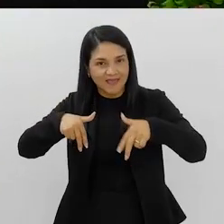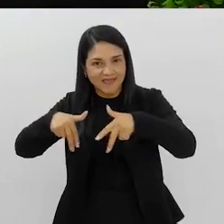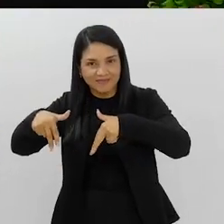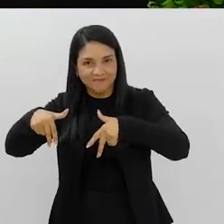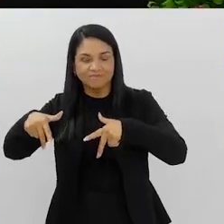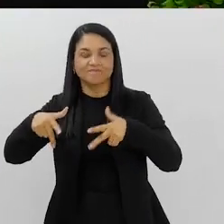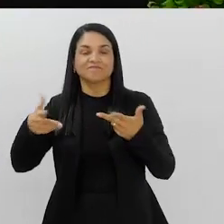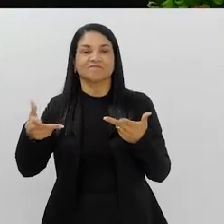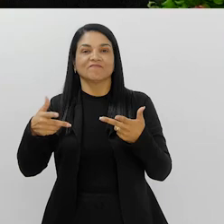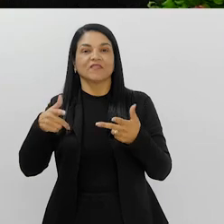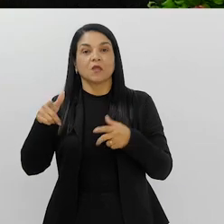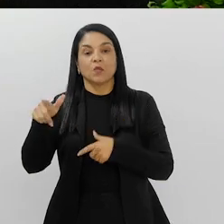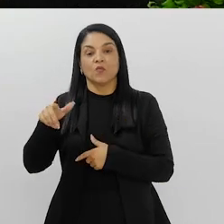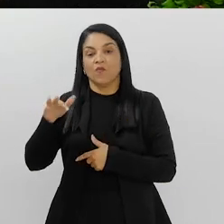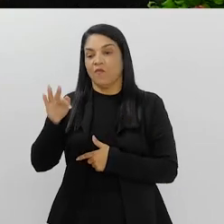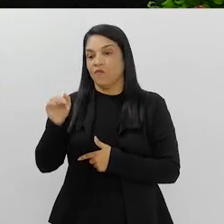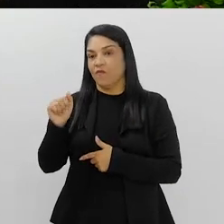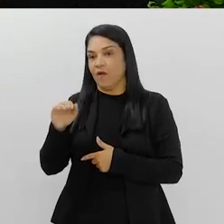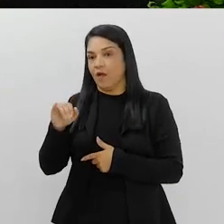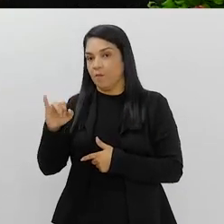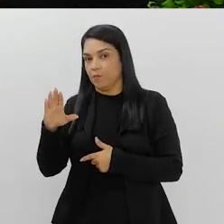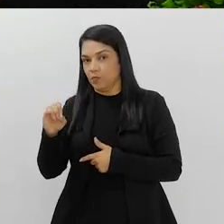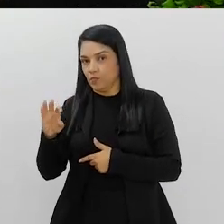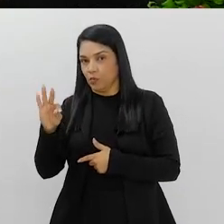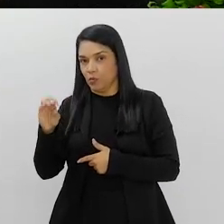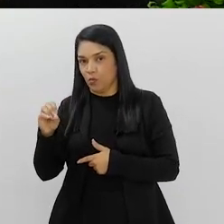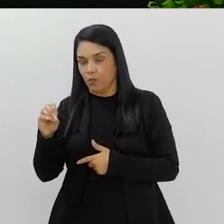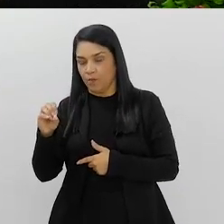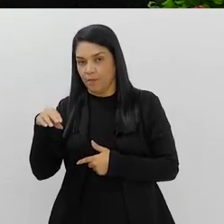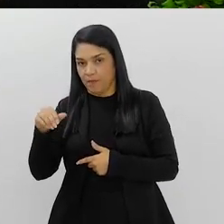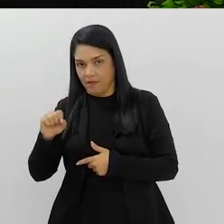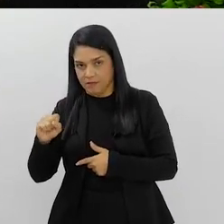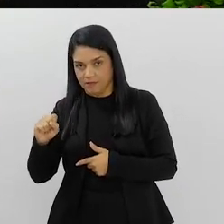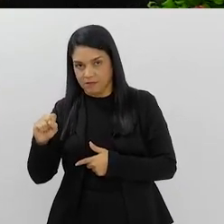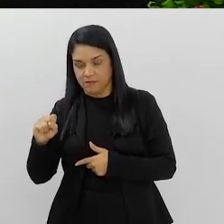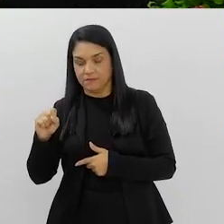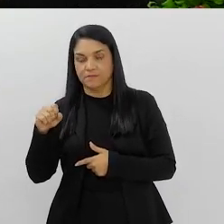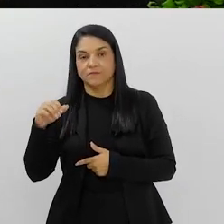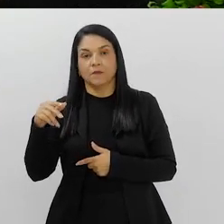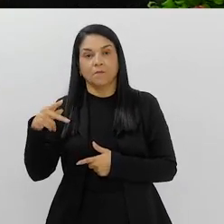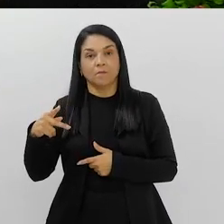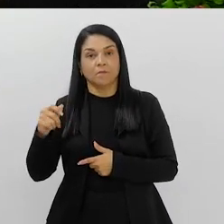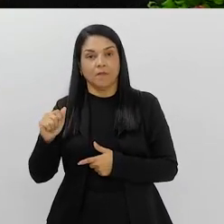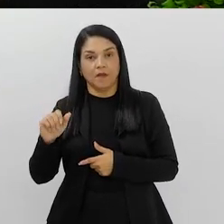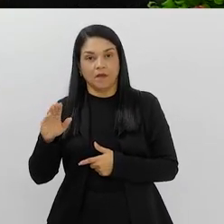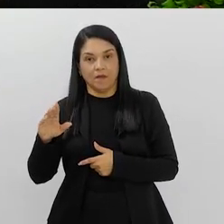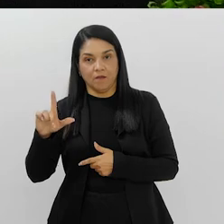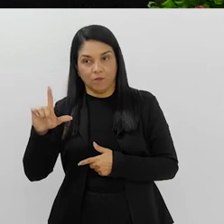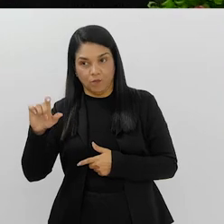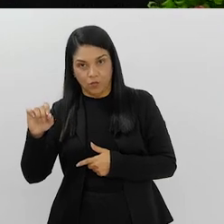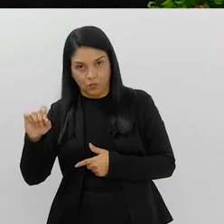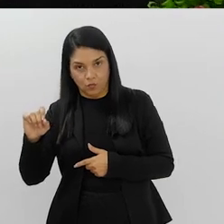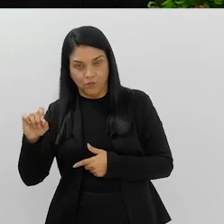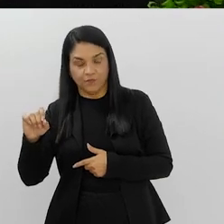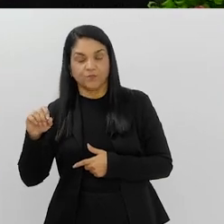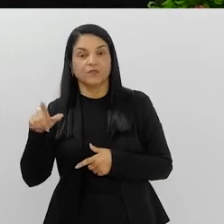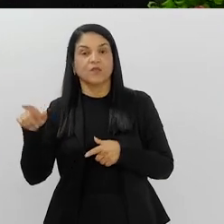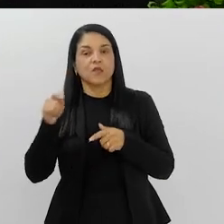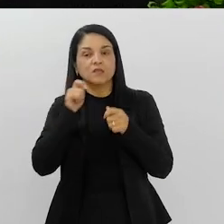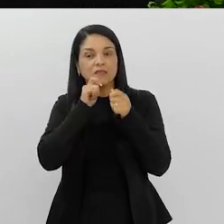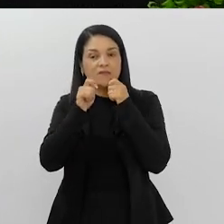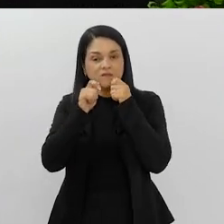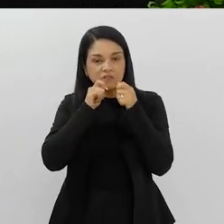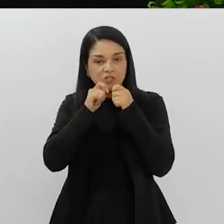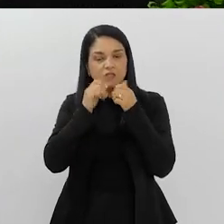destaque aí para o atacante Pablo Tomás, né? Uhum. A entrevista que eu fiz com o Pablo Tomás no final do jogo, inclusive, ele agradeceu muito